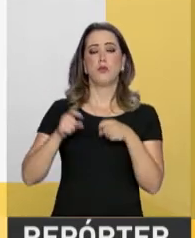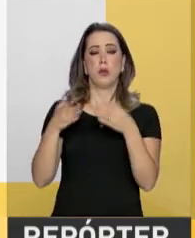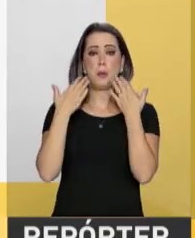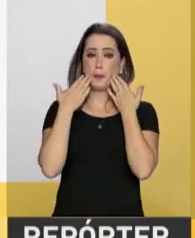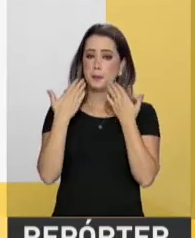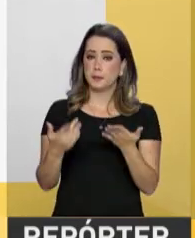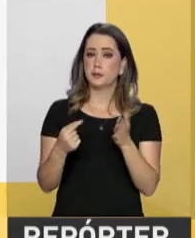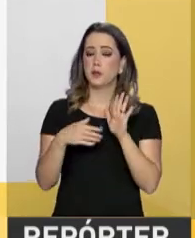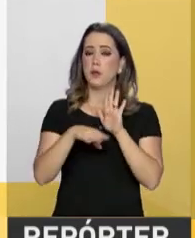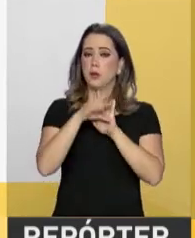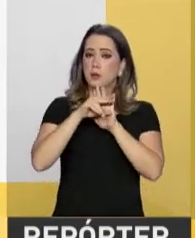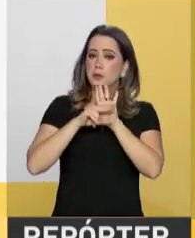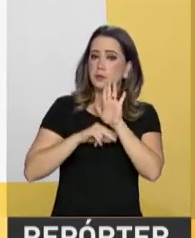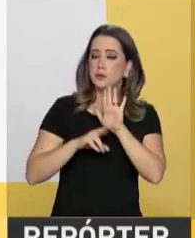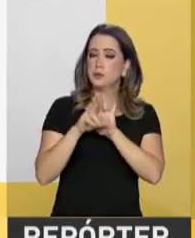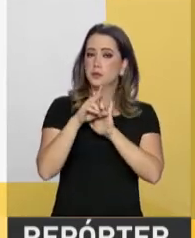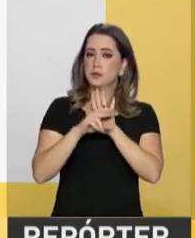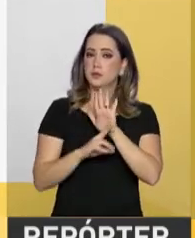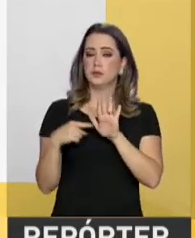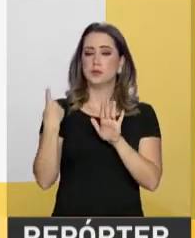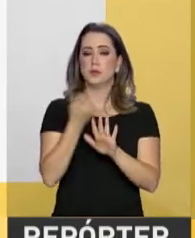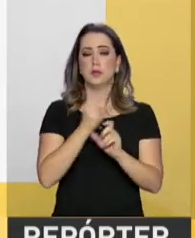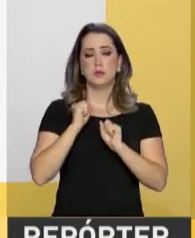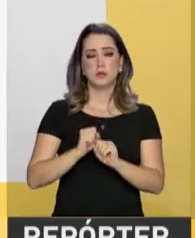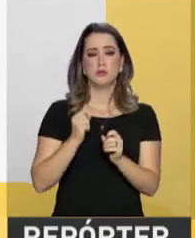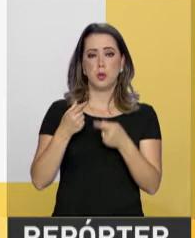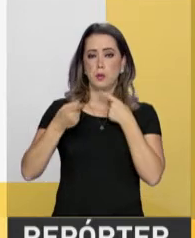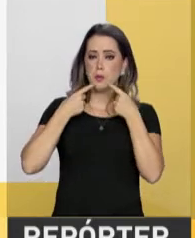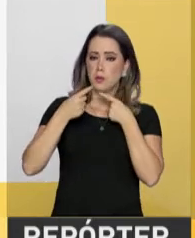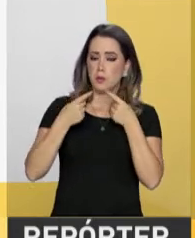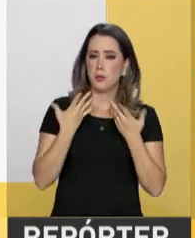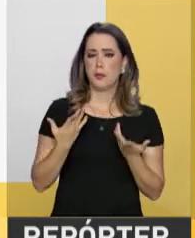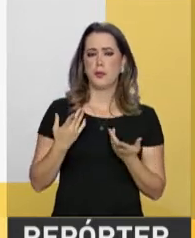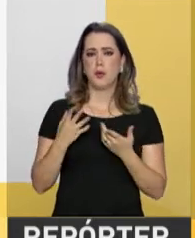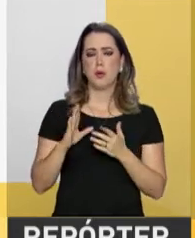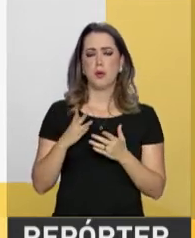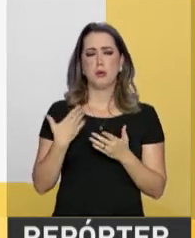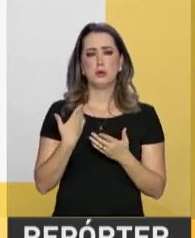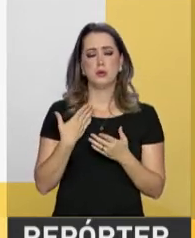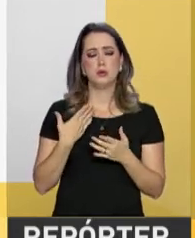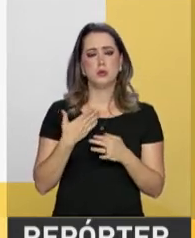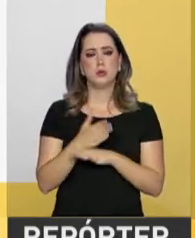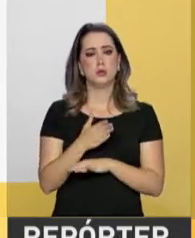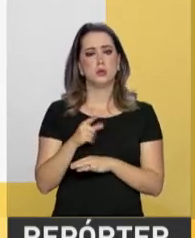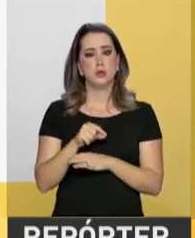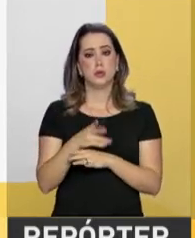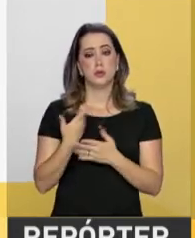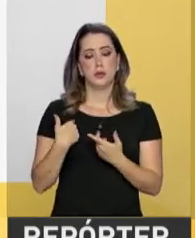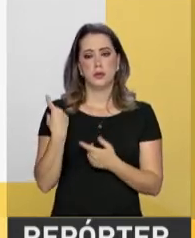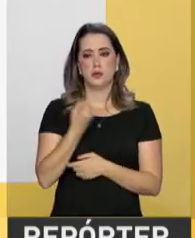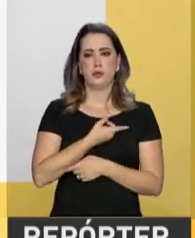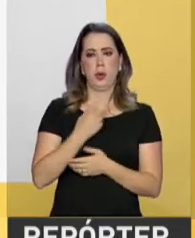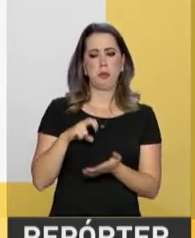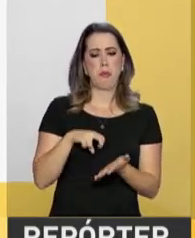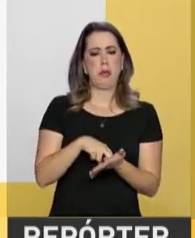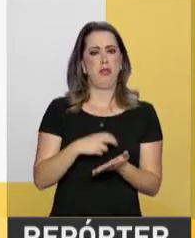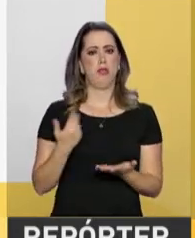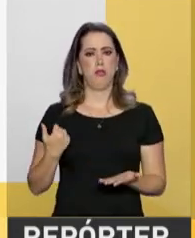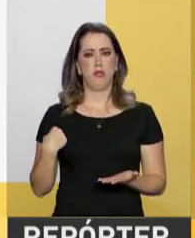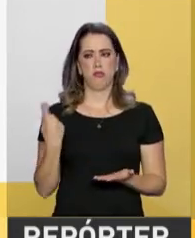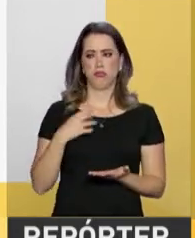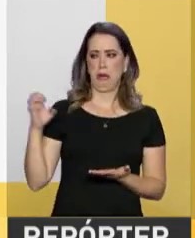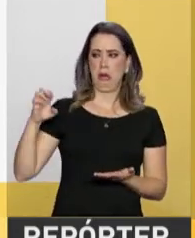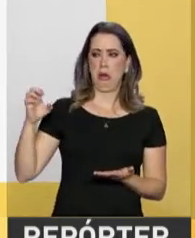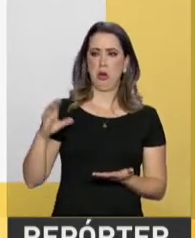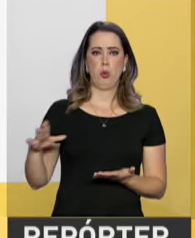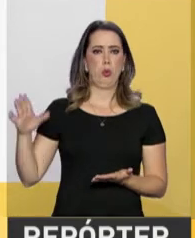dizer, o governo brasileiro vai propor um painel para que a gente possa discutir essa questão das cotas, porque nós estamos sendo penalizados. Aí há